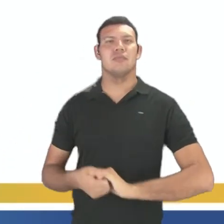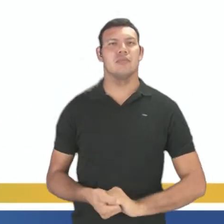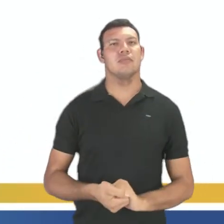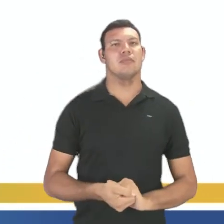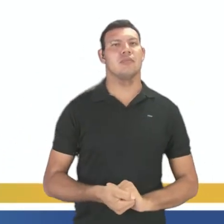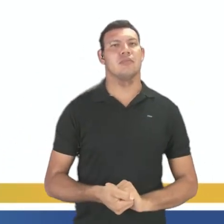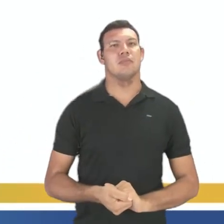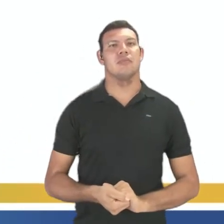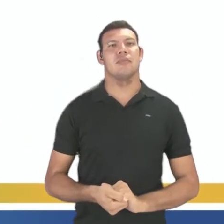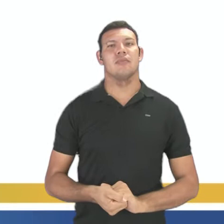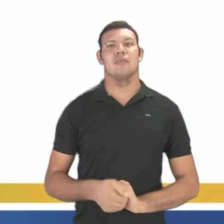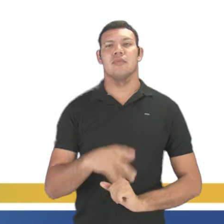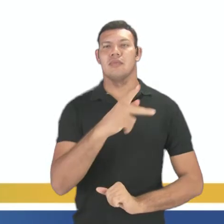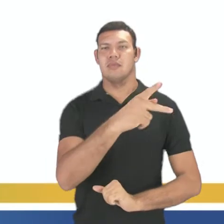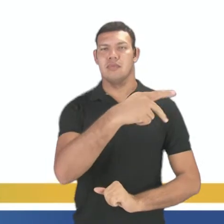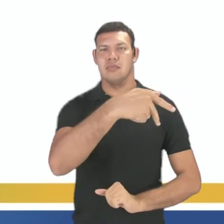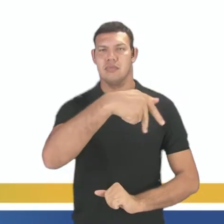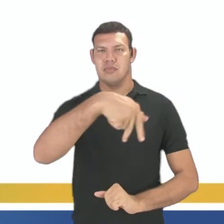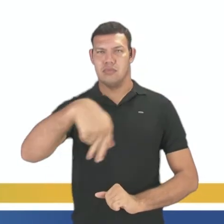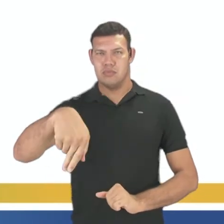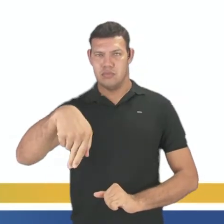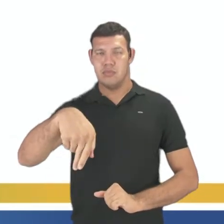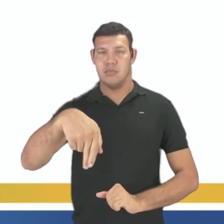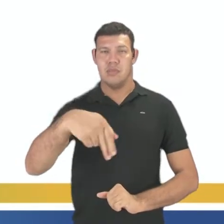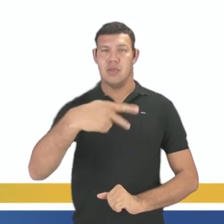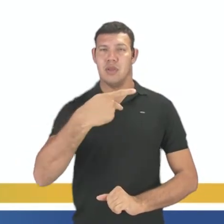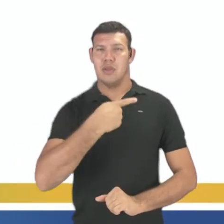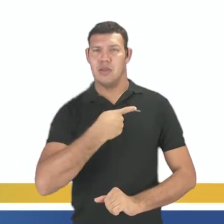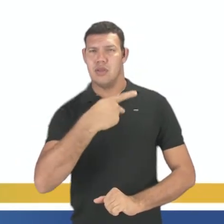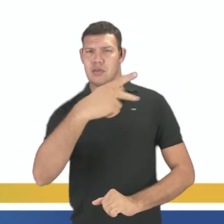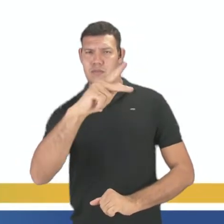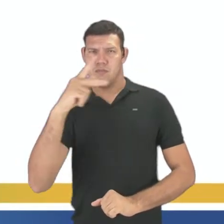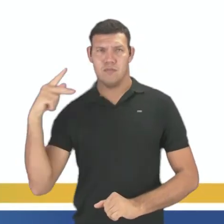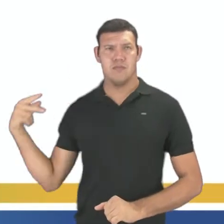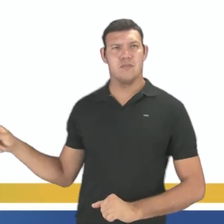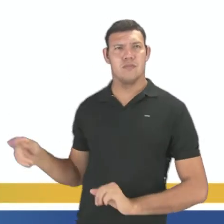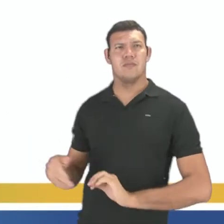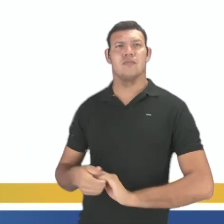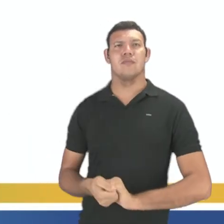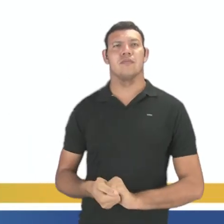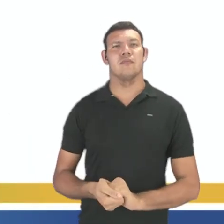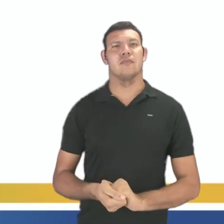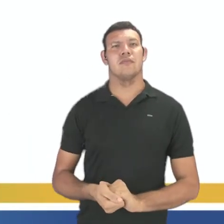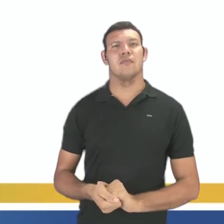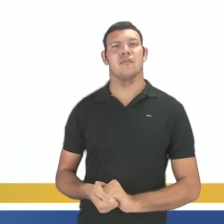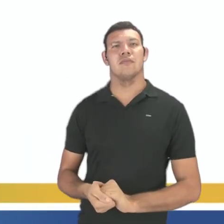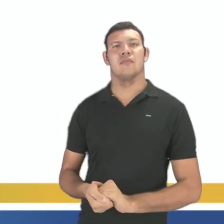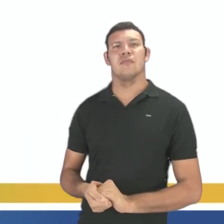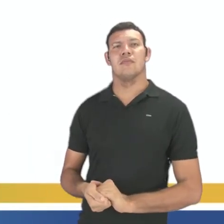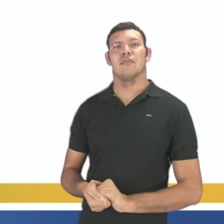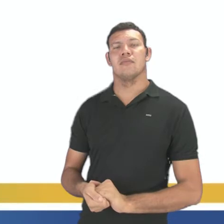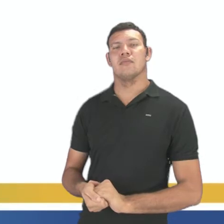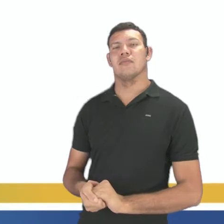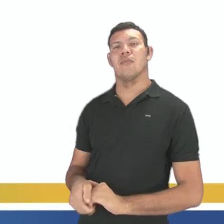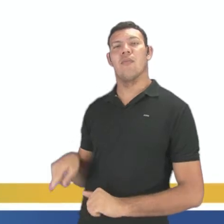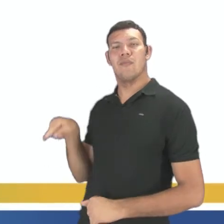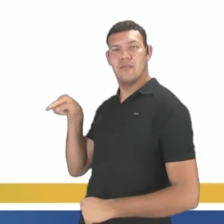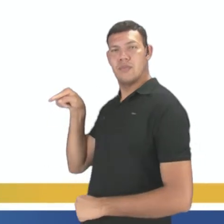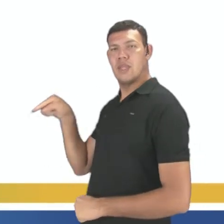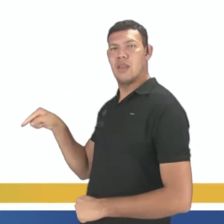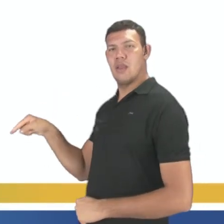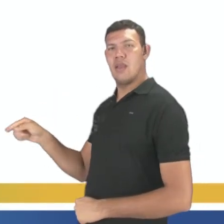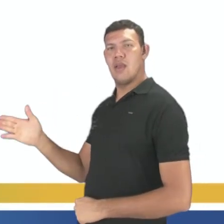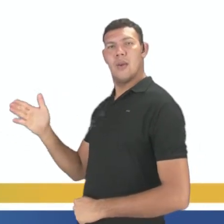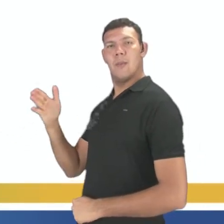Possessive pronoun. Com o possessive adjective, this is my bed. Essa é minha cama, ok?